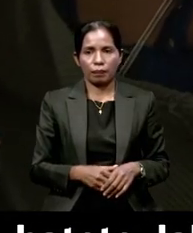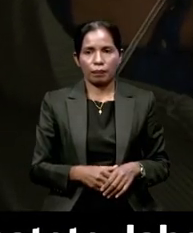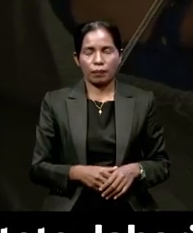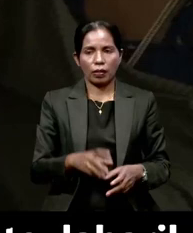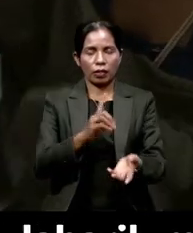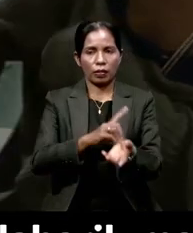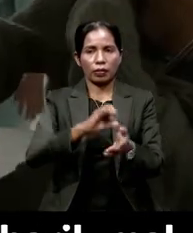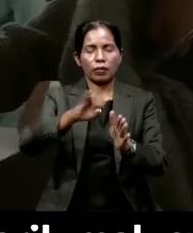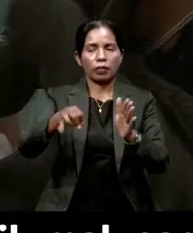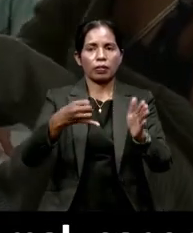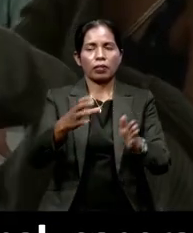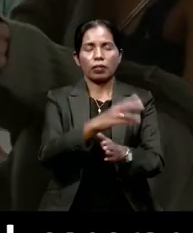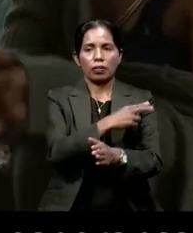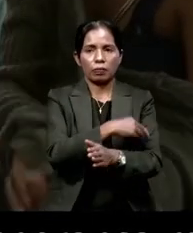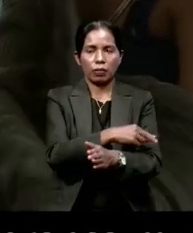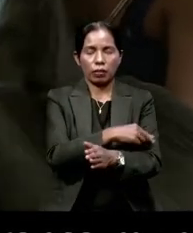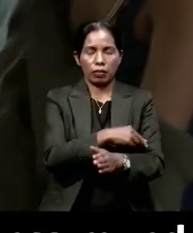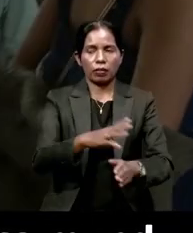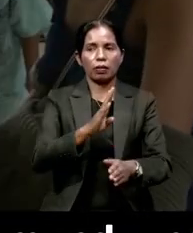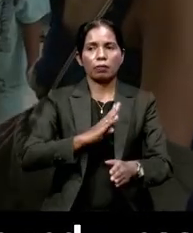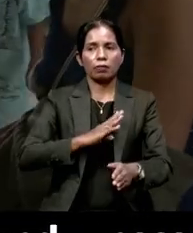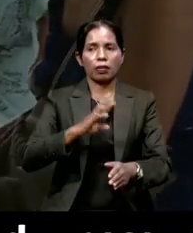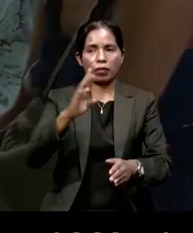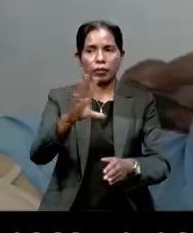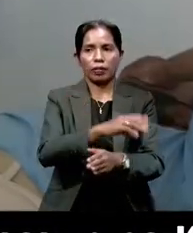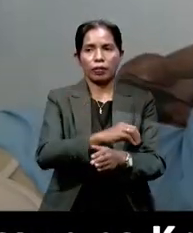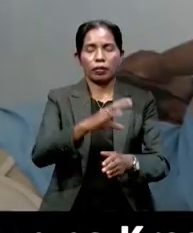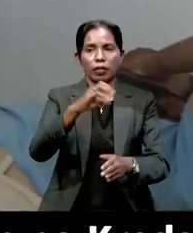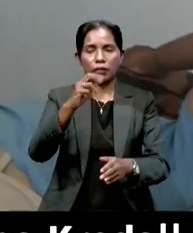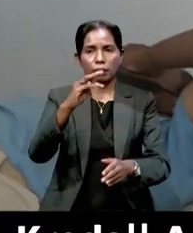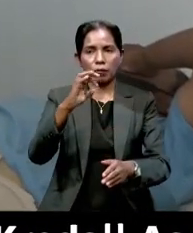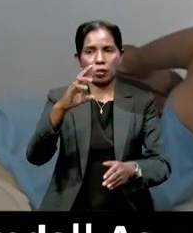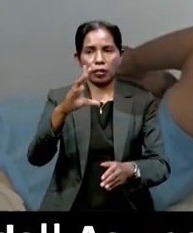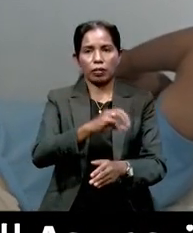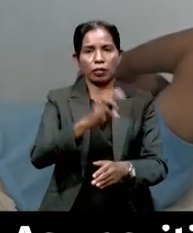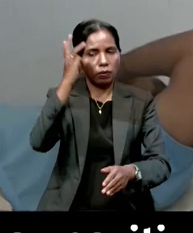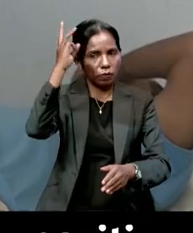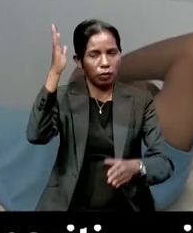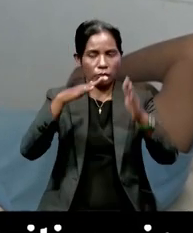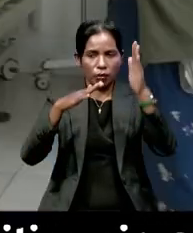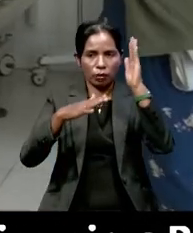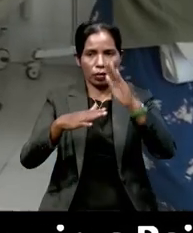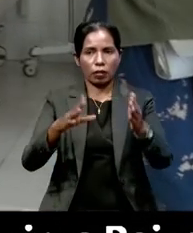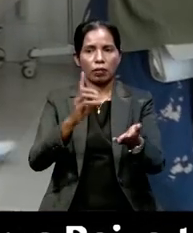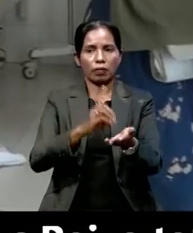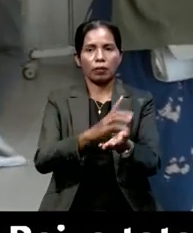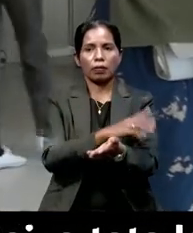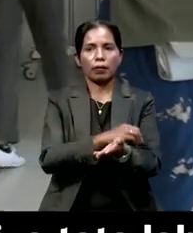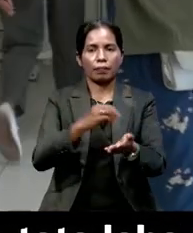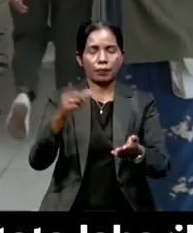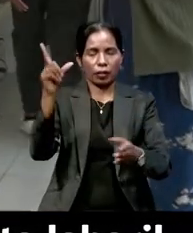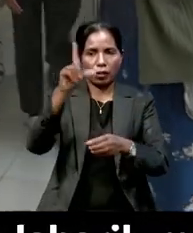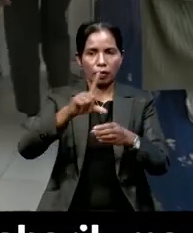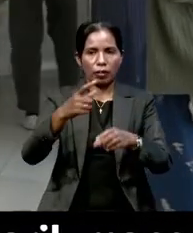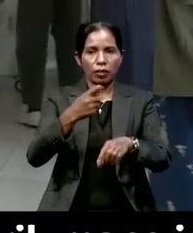Médico geral Centro de Saúde Bairro Formosa, Casimiro da Costa, preocupa com o problema falta pessoal técnico laboratório e a